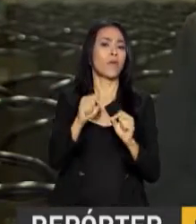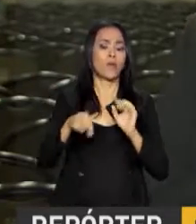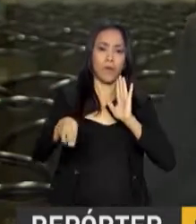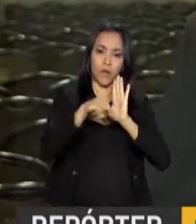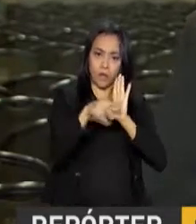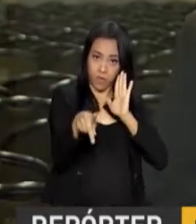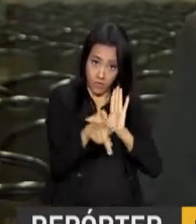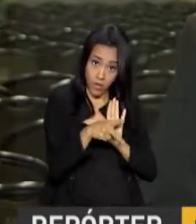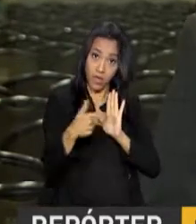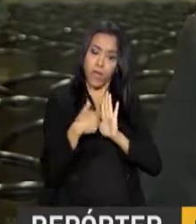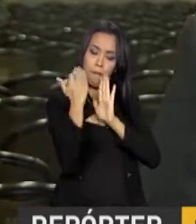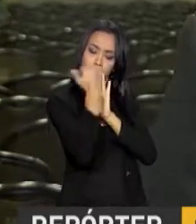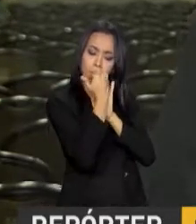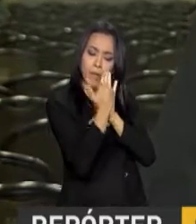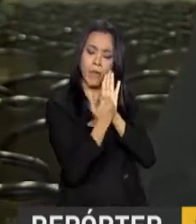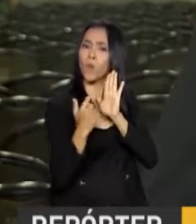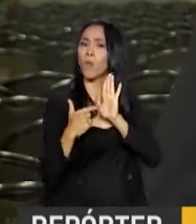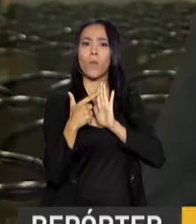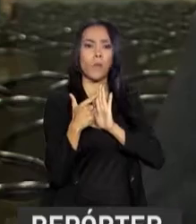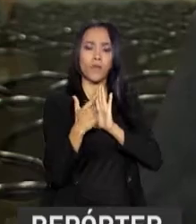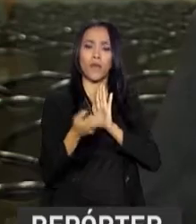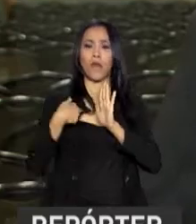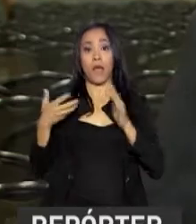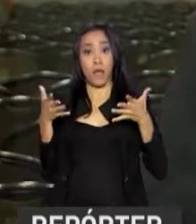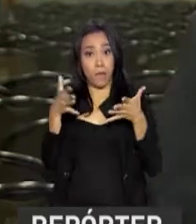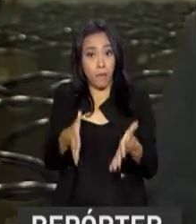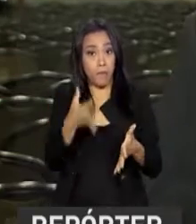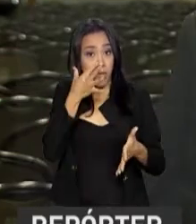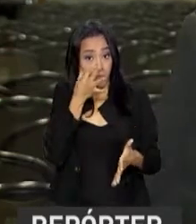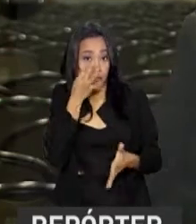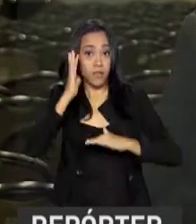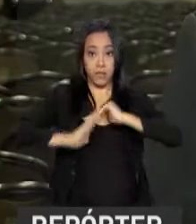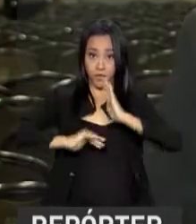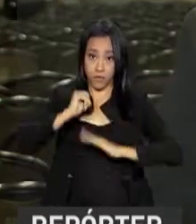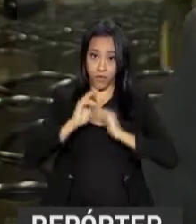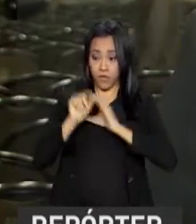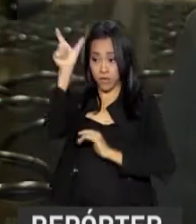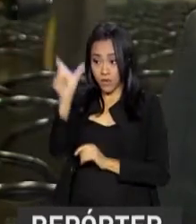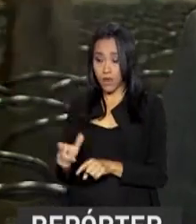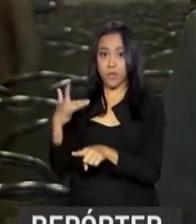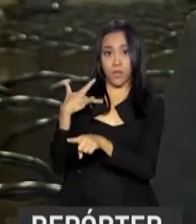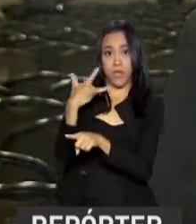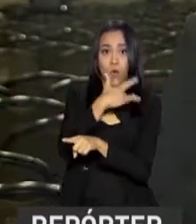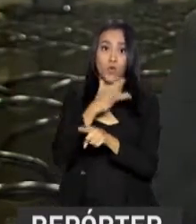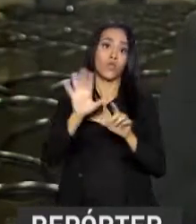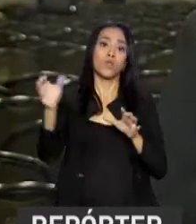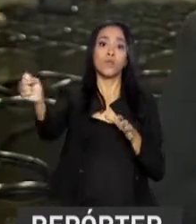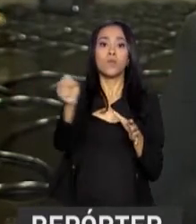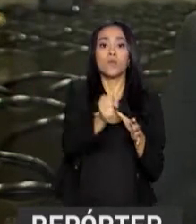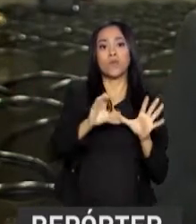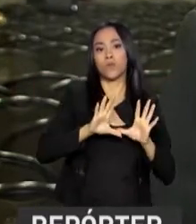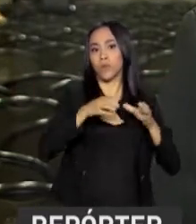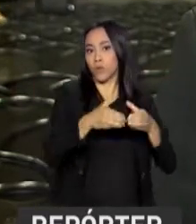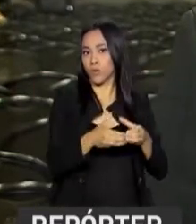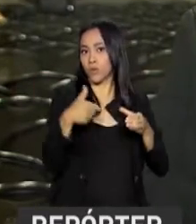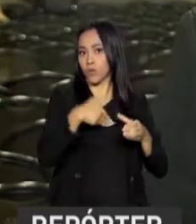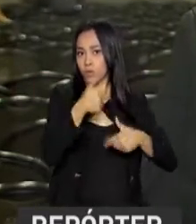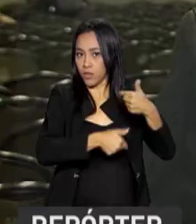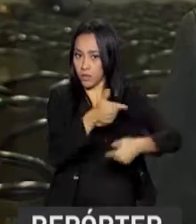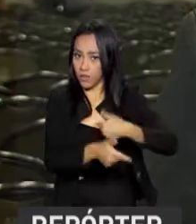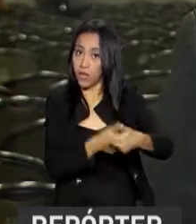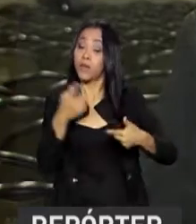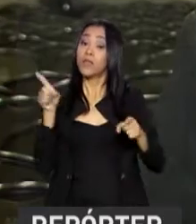entre outros pontos a presença obrigatória de agentes comunitários nas equipes de saúde da família e também